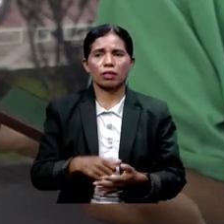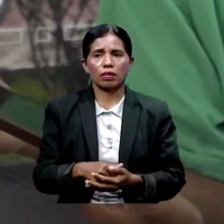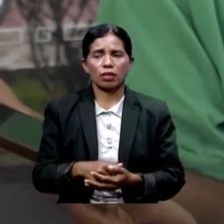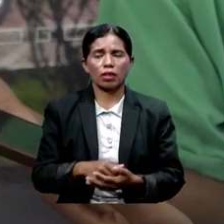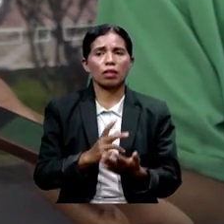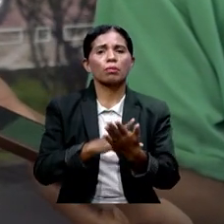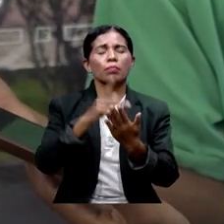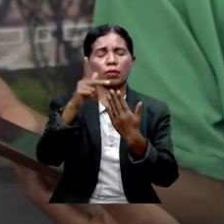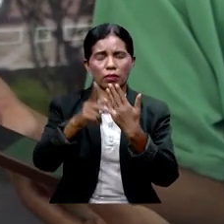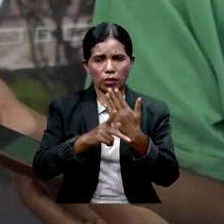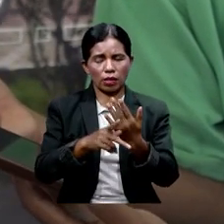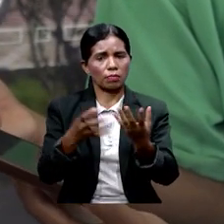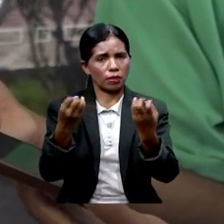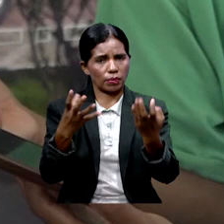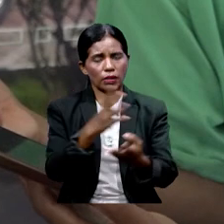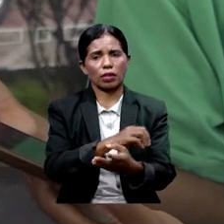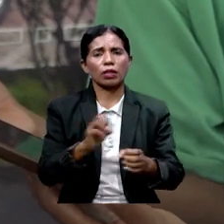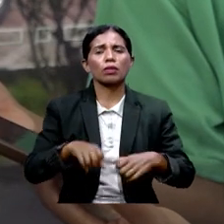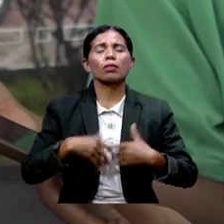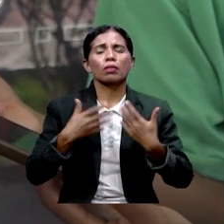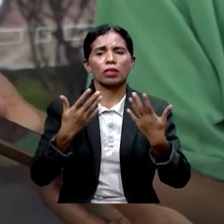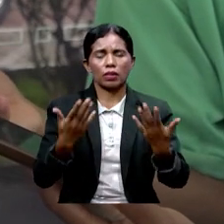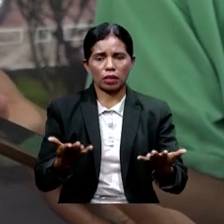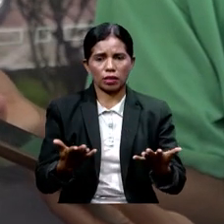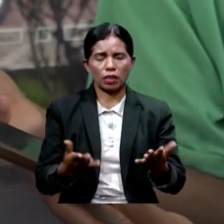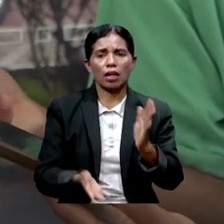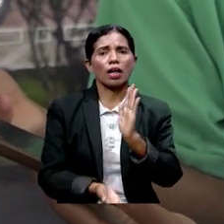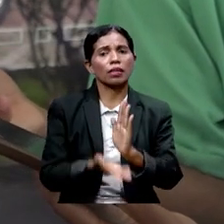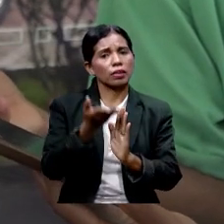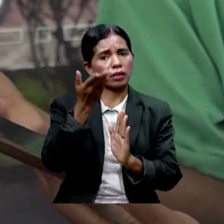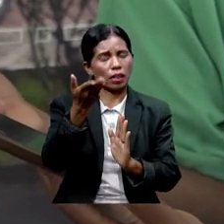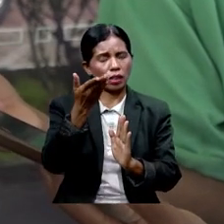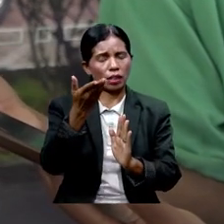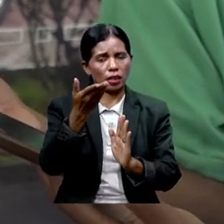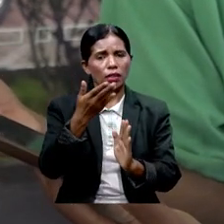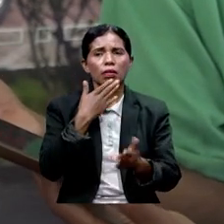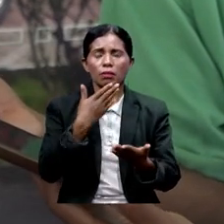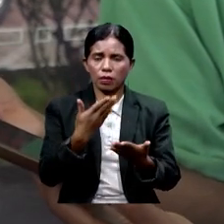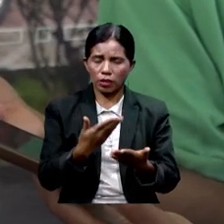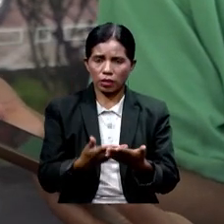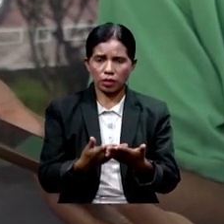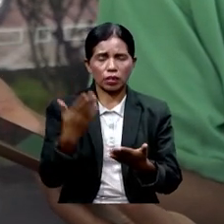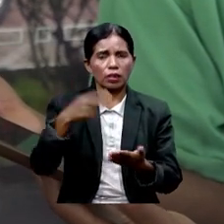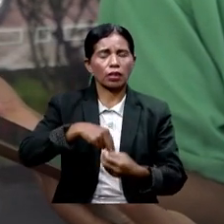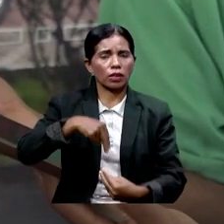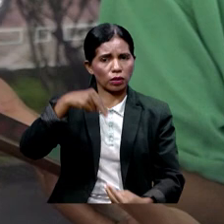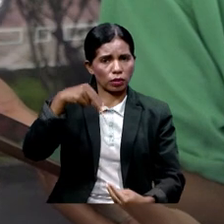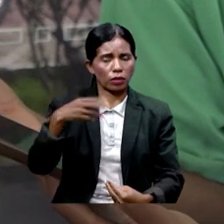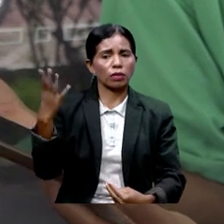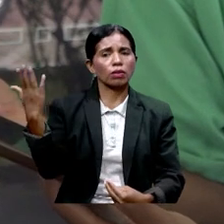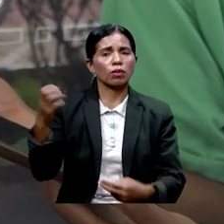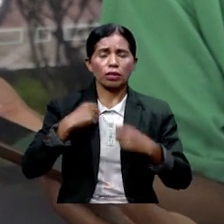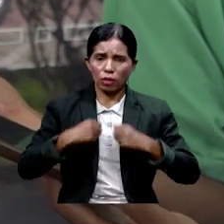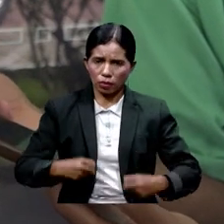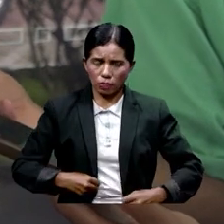programa barak atau insa bele hasai kualidades nutrisan e saúde mos prepara hela